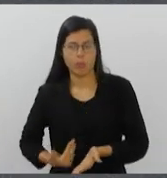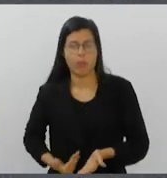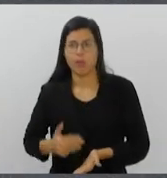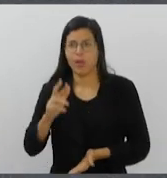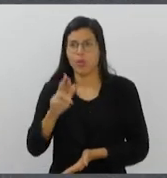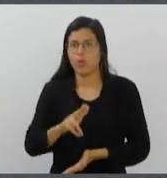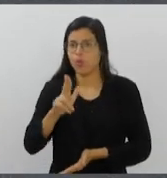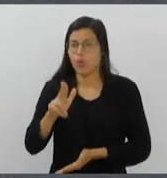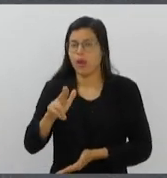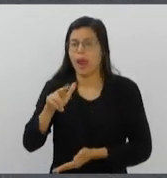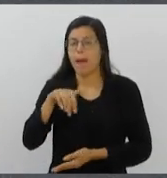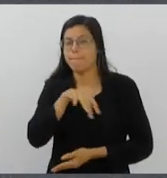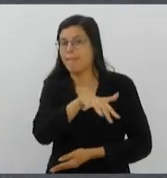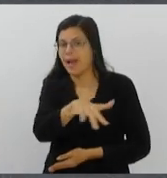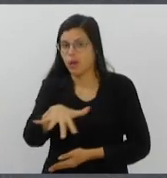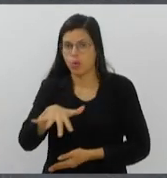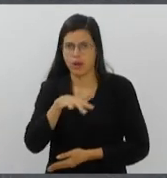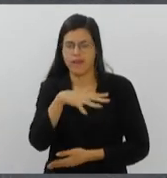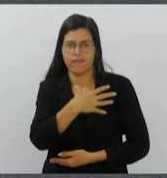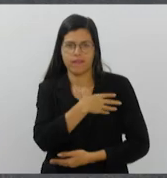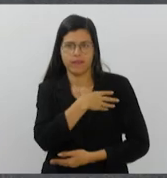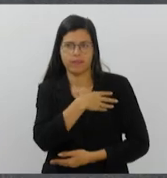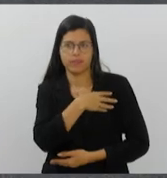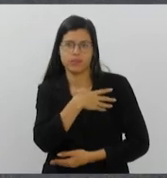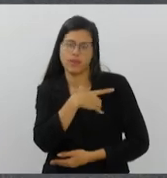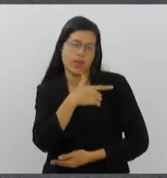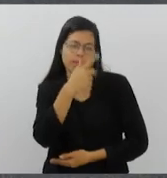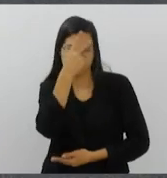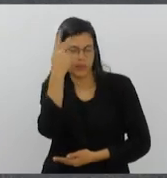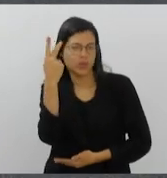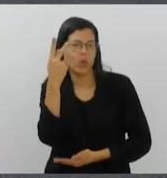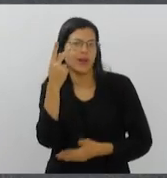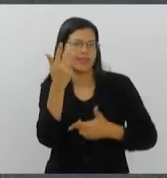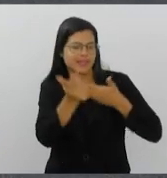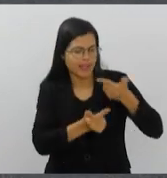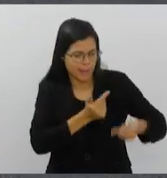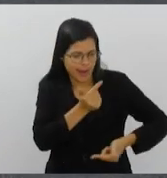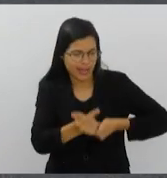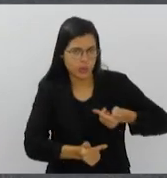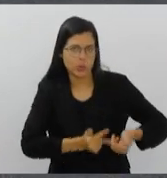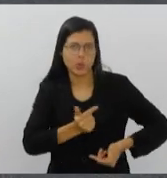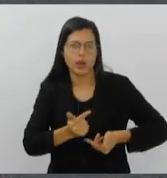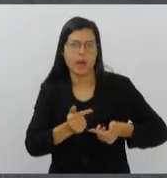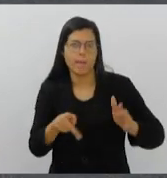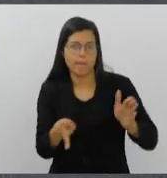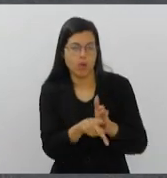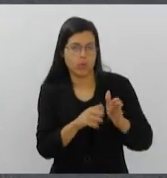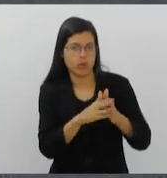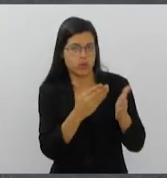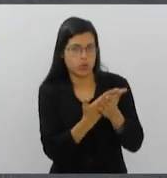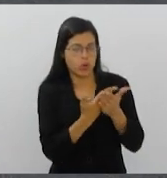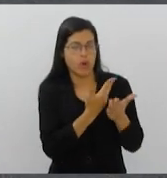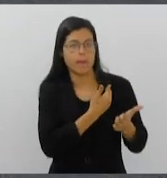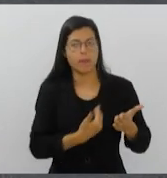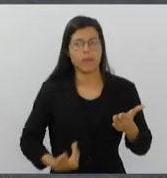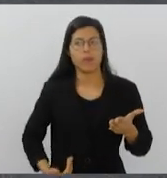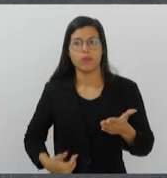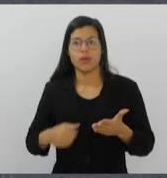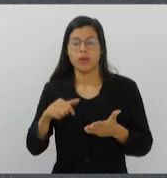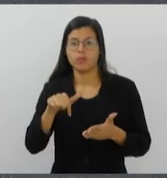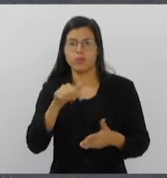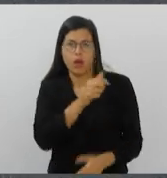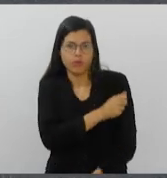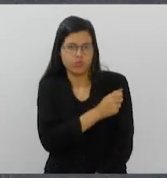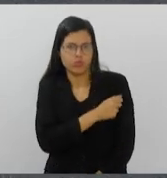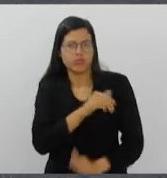ocupadas majoritariamente por aqueles filhos da classe trabalhadora que vêm das escolas públicas. Quando você é um aluno da rede,